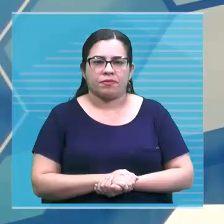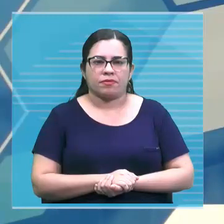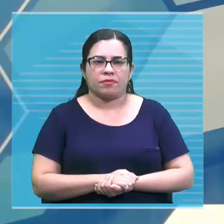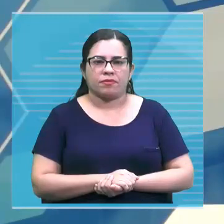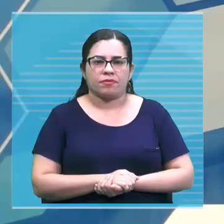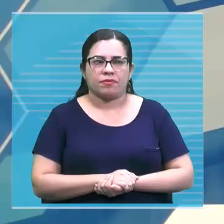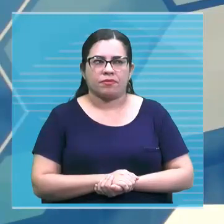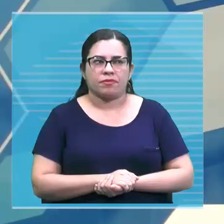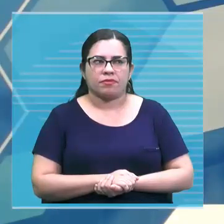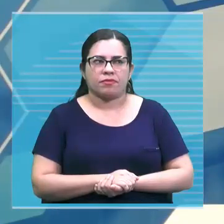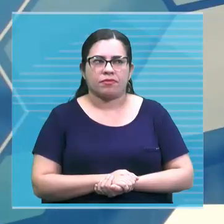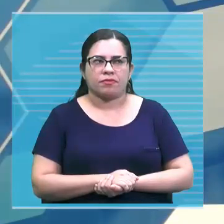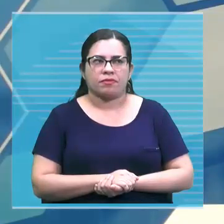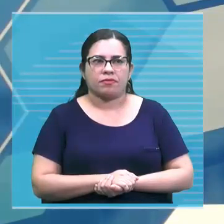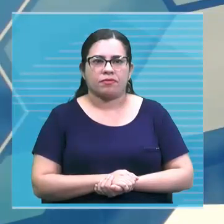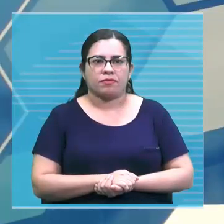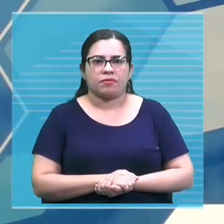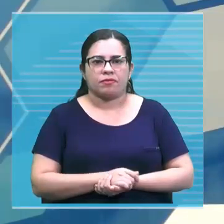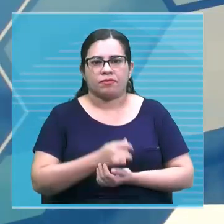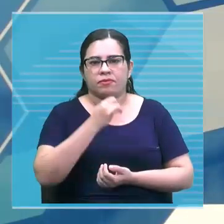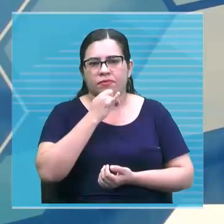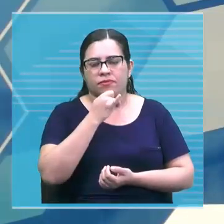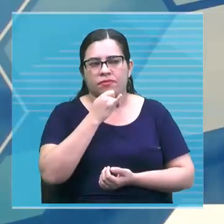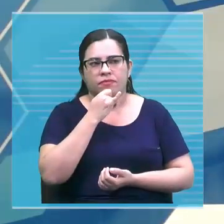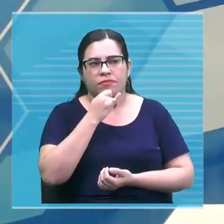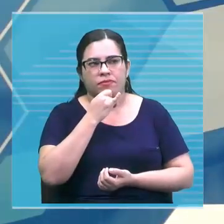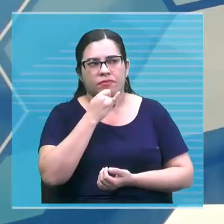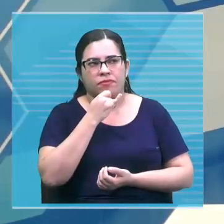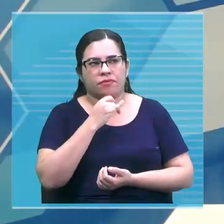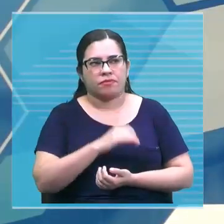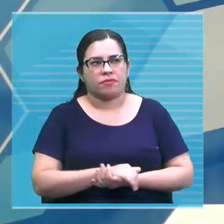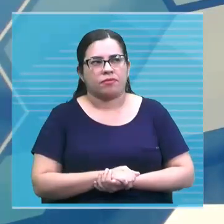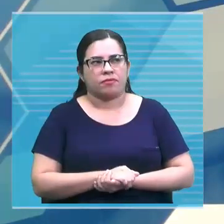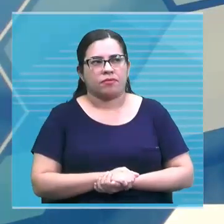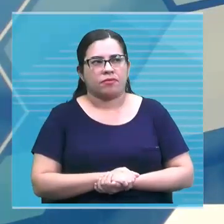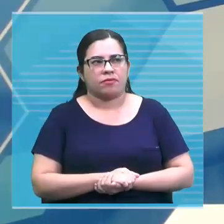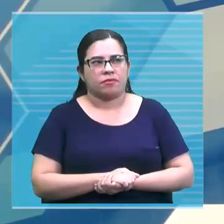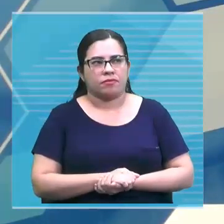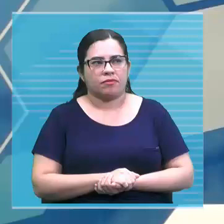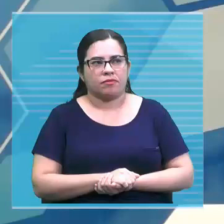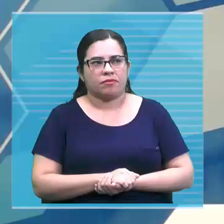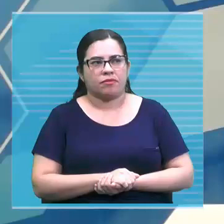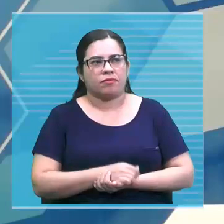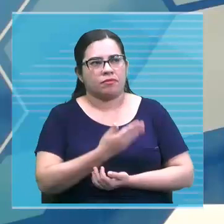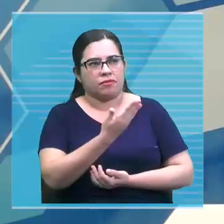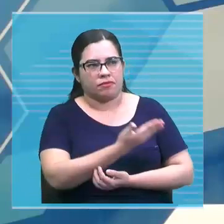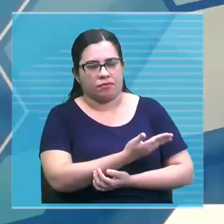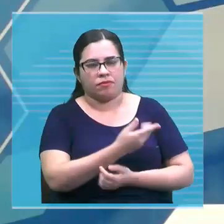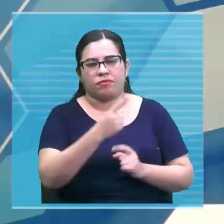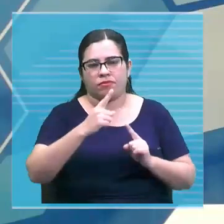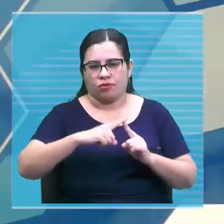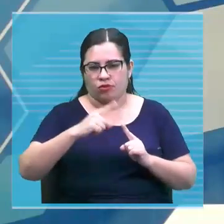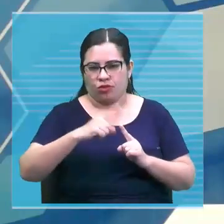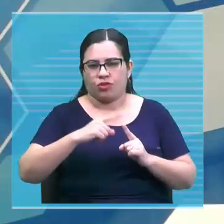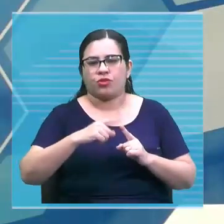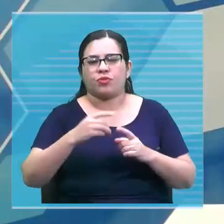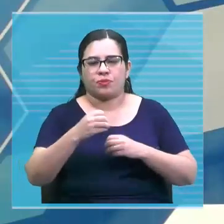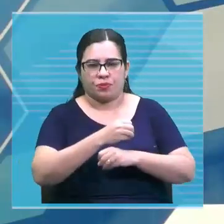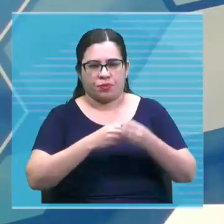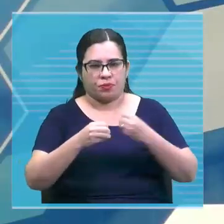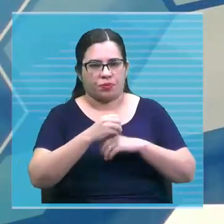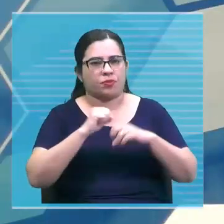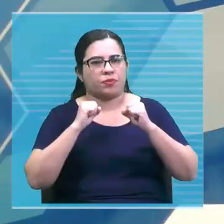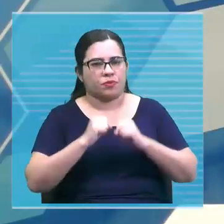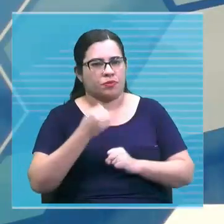pronto então você tem por exemplo a partículas subindo e descendo e